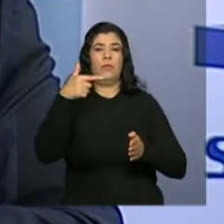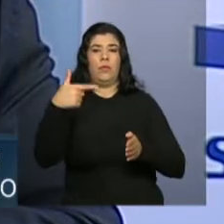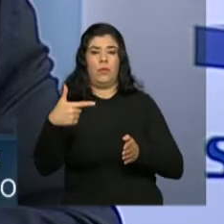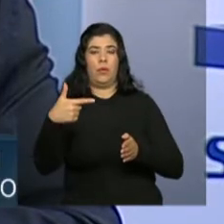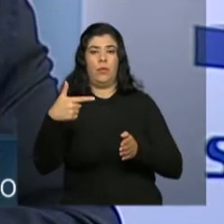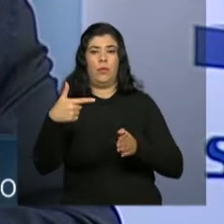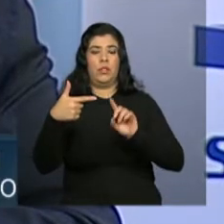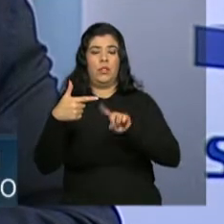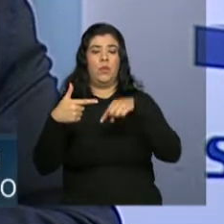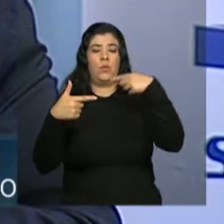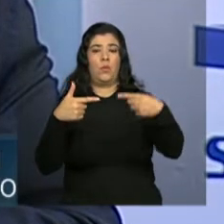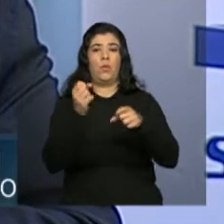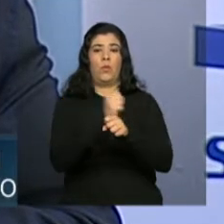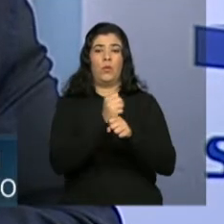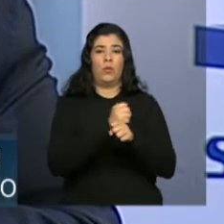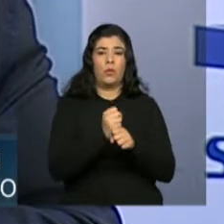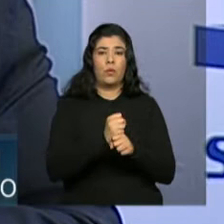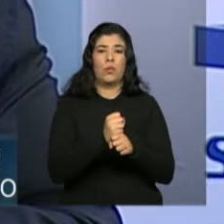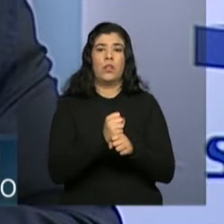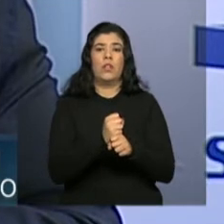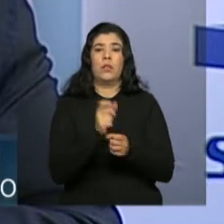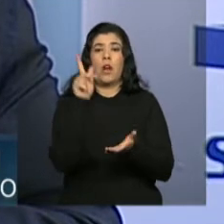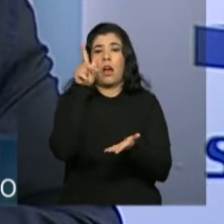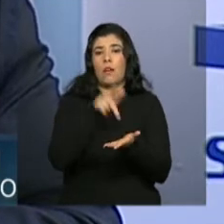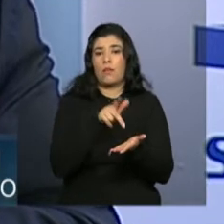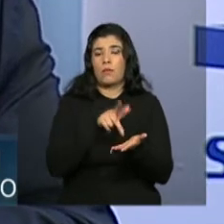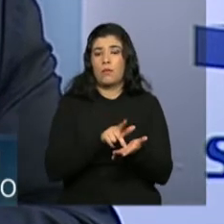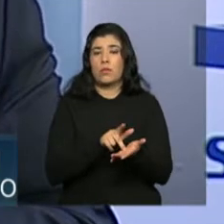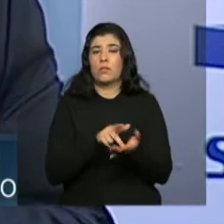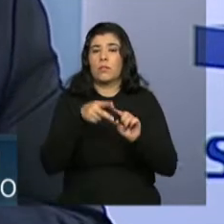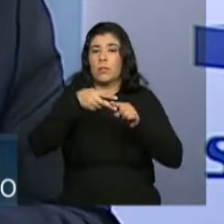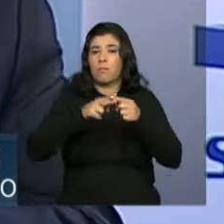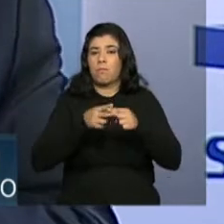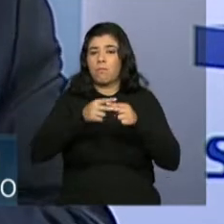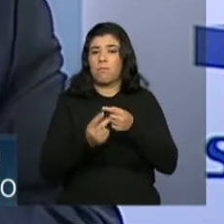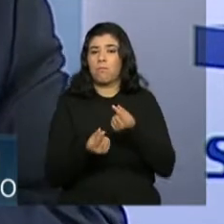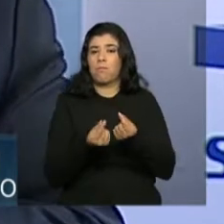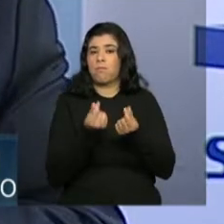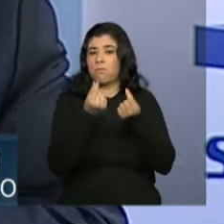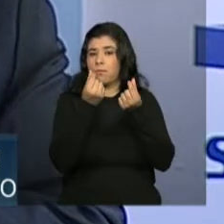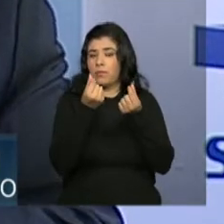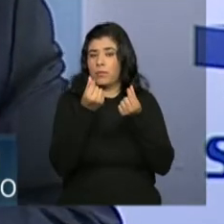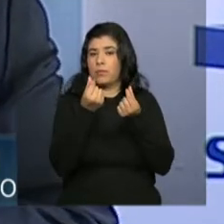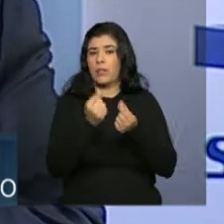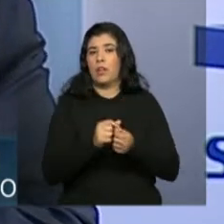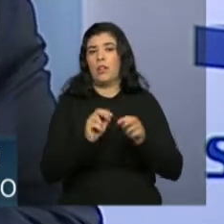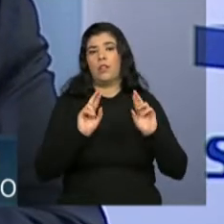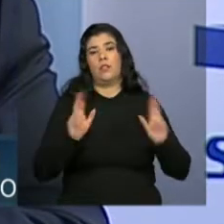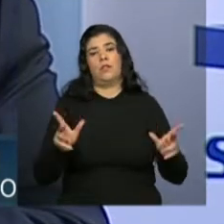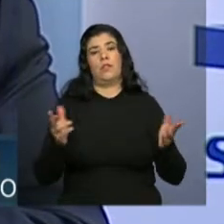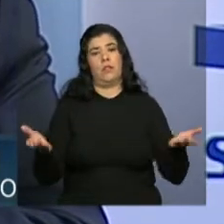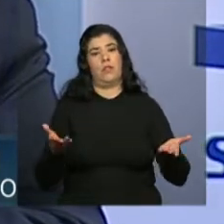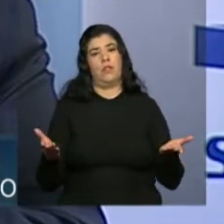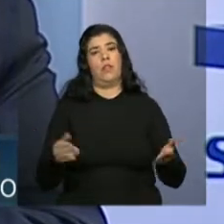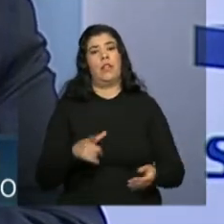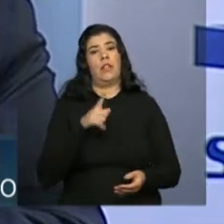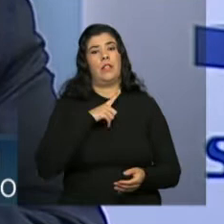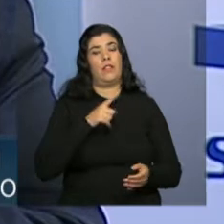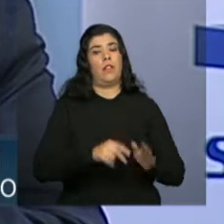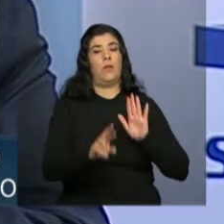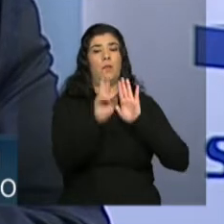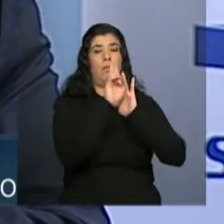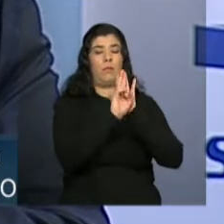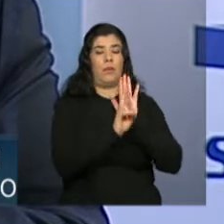ajustada por diferente 20 vizinho inflação e deflator partir de agora ele fica padronizado né com um